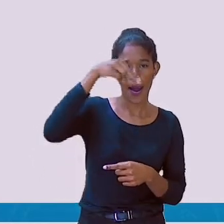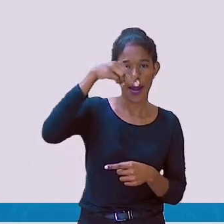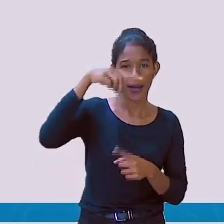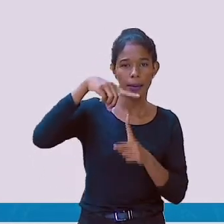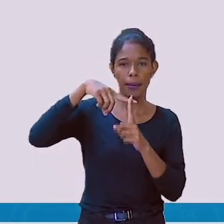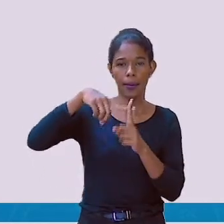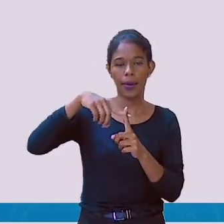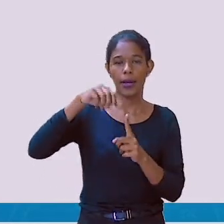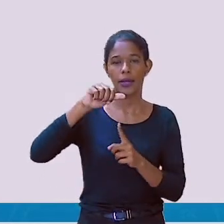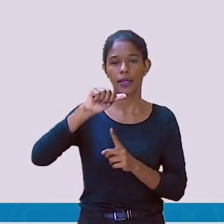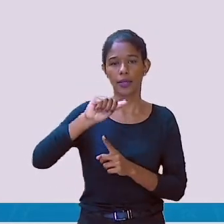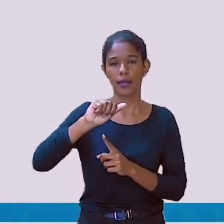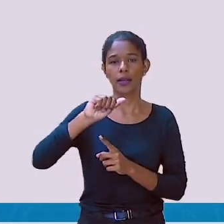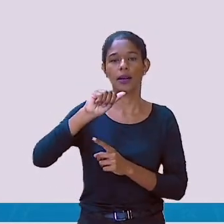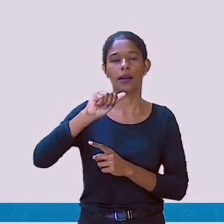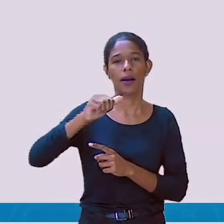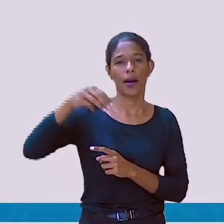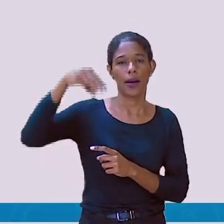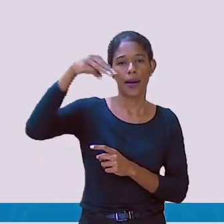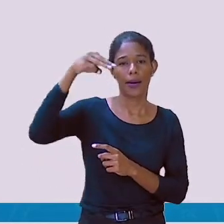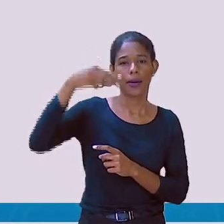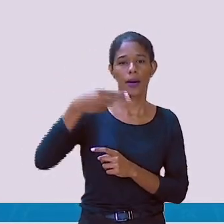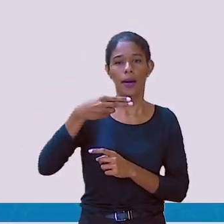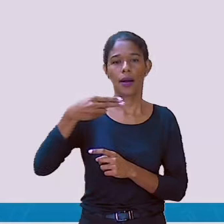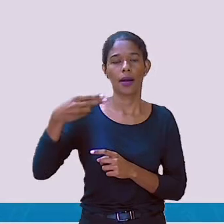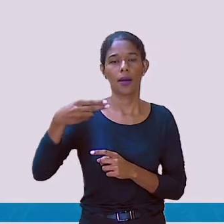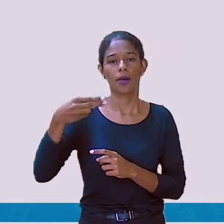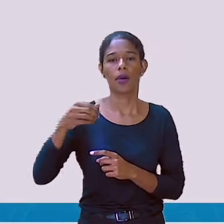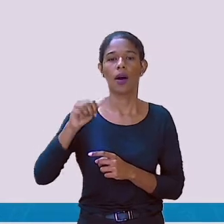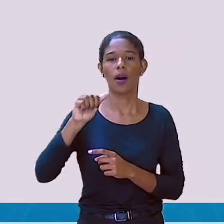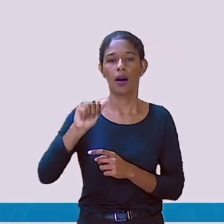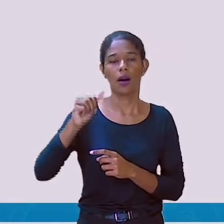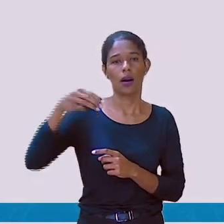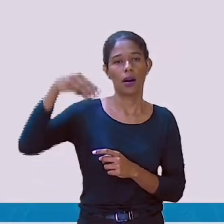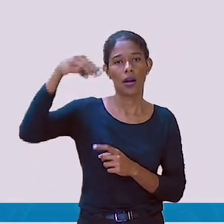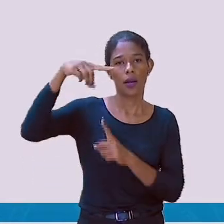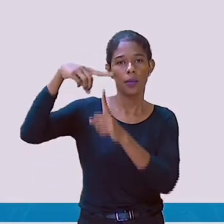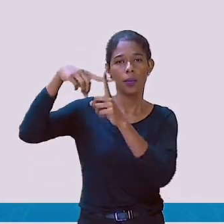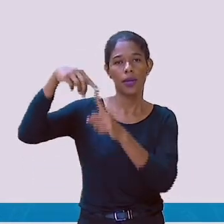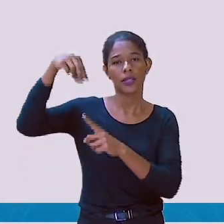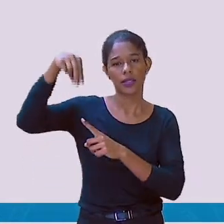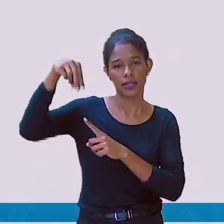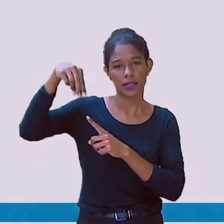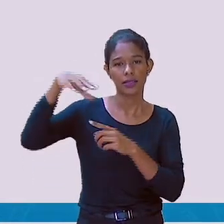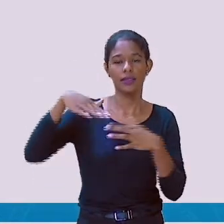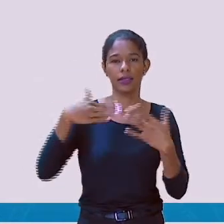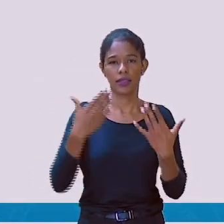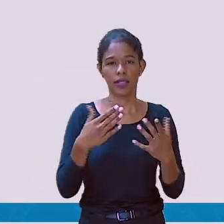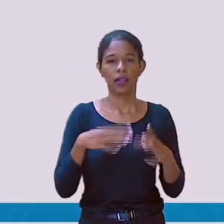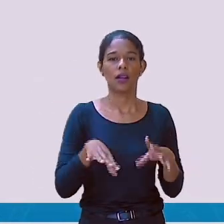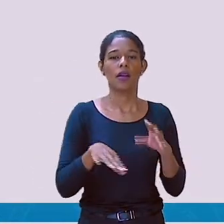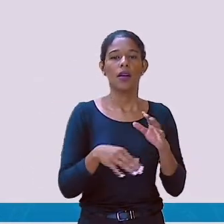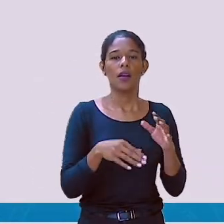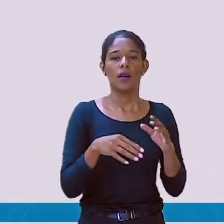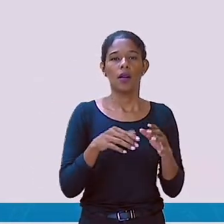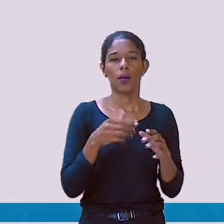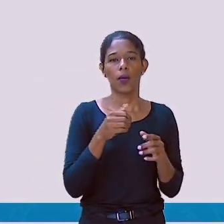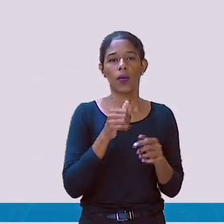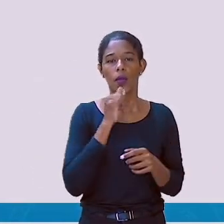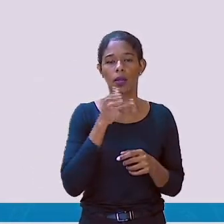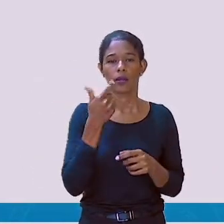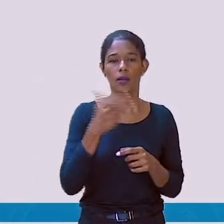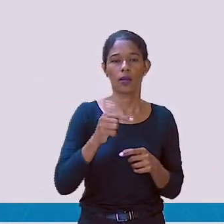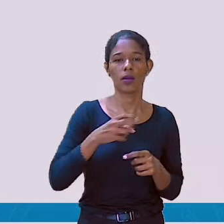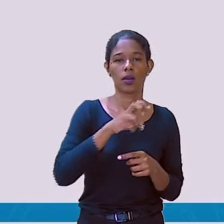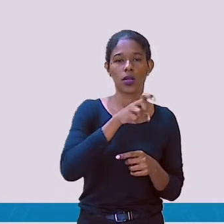a m mais n. Se eu tenho x vezes x, ó, existe o expoente 1 aqui nos dois. Então, quando eu